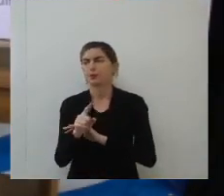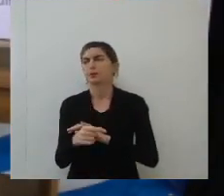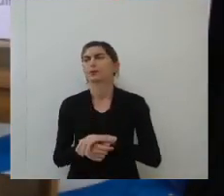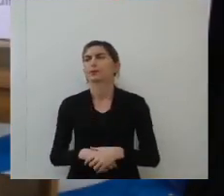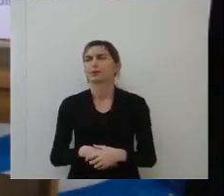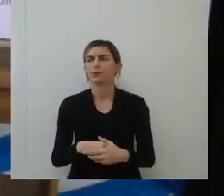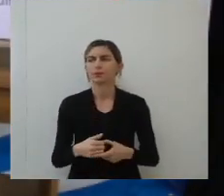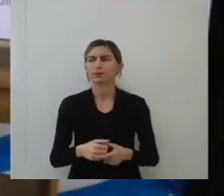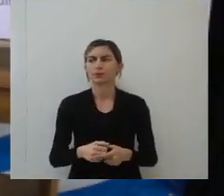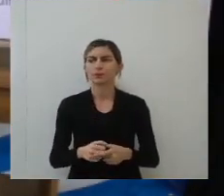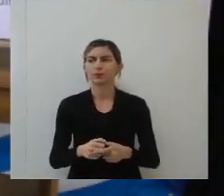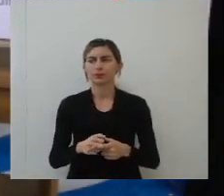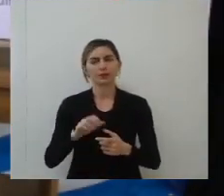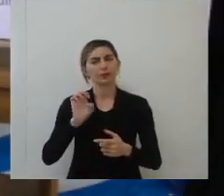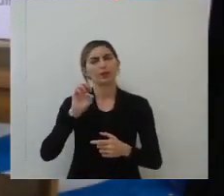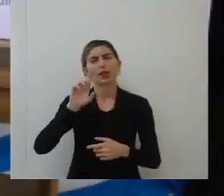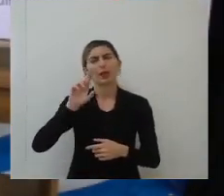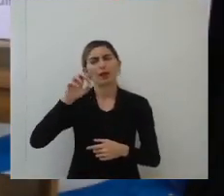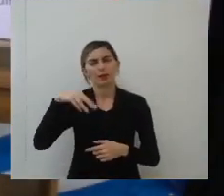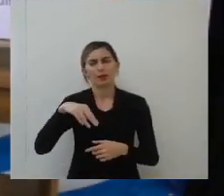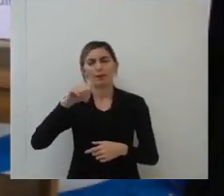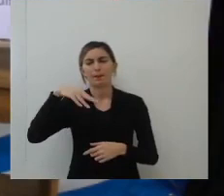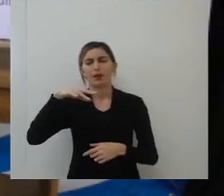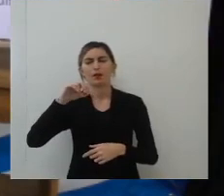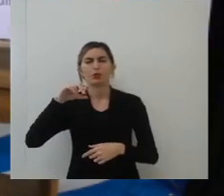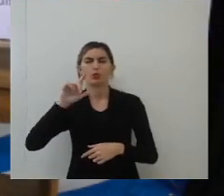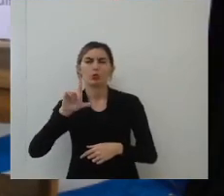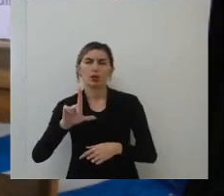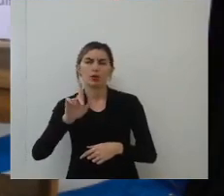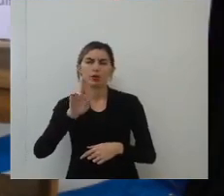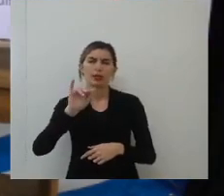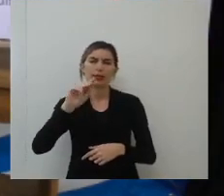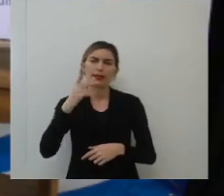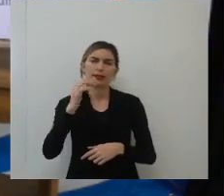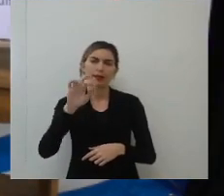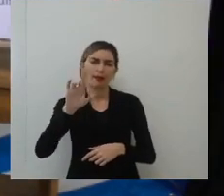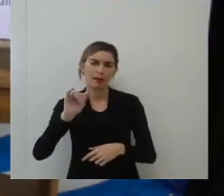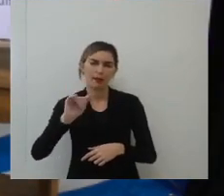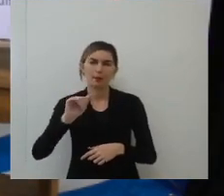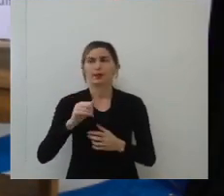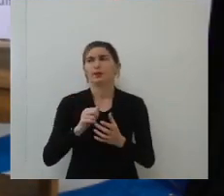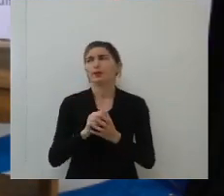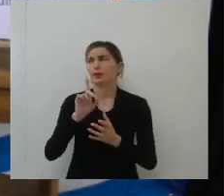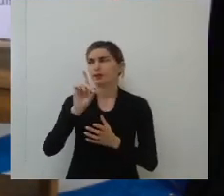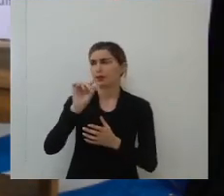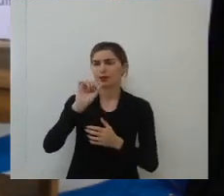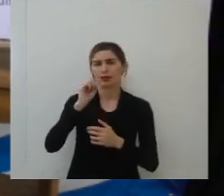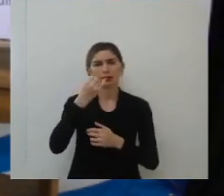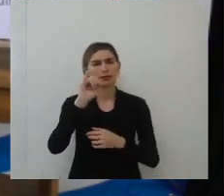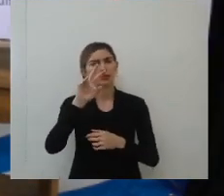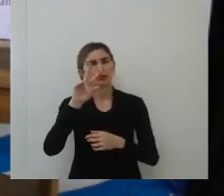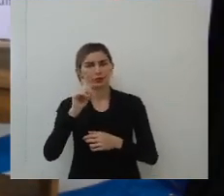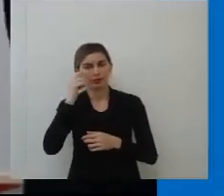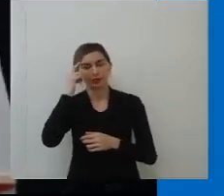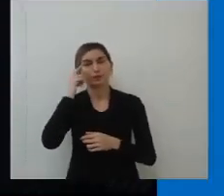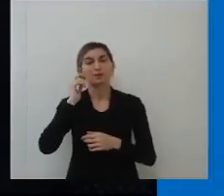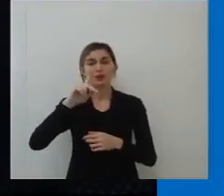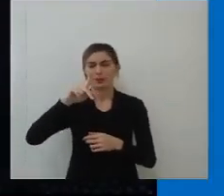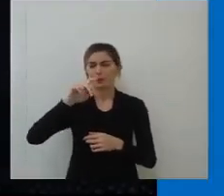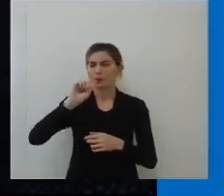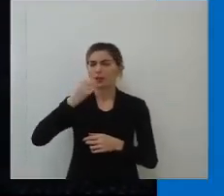pergunta. Da Erem Manuel Guilherme da Silva, em Passira, terra do bordado, né?